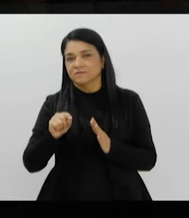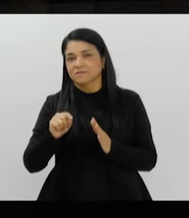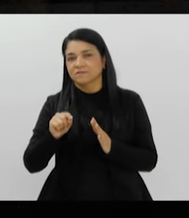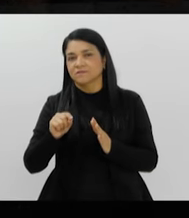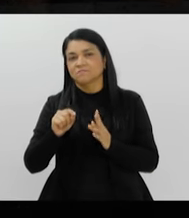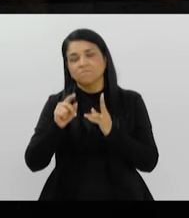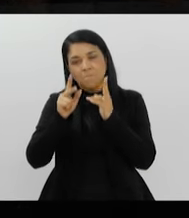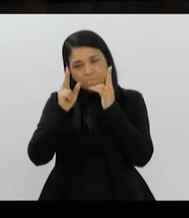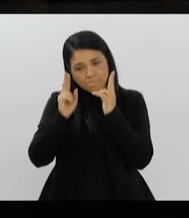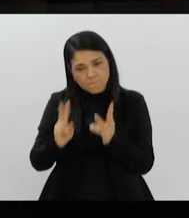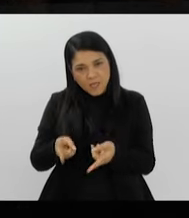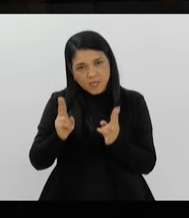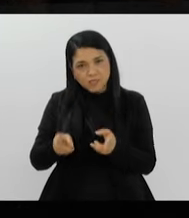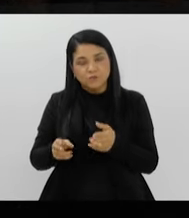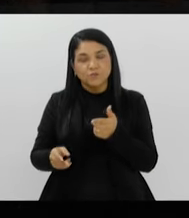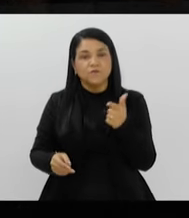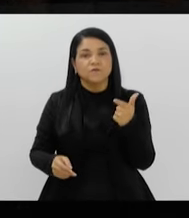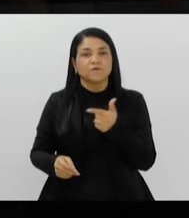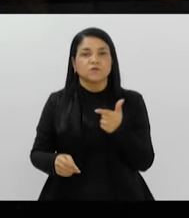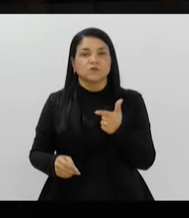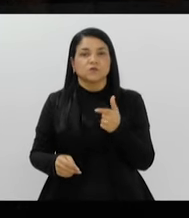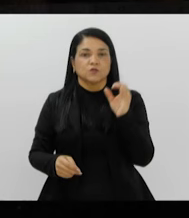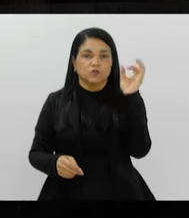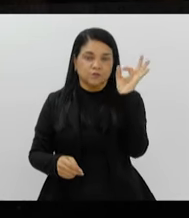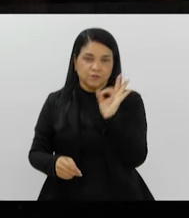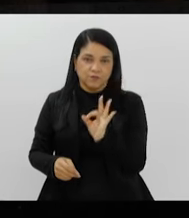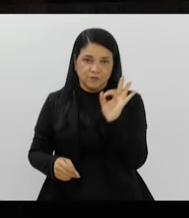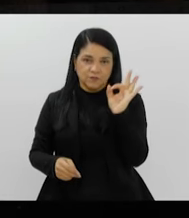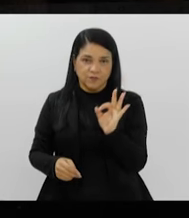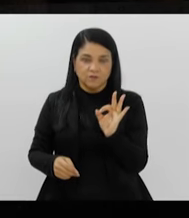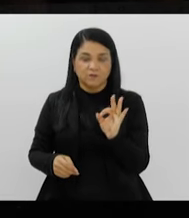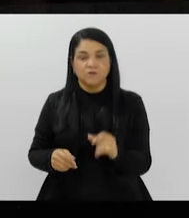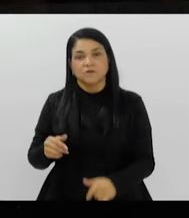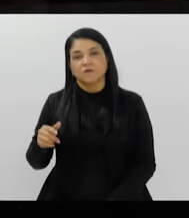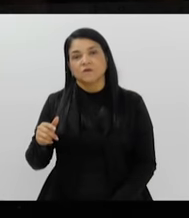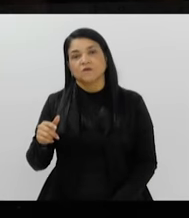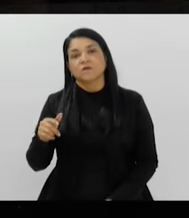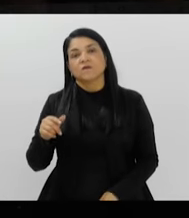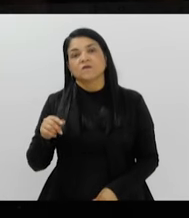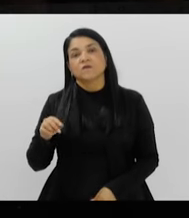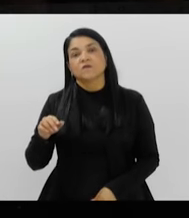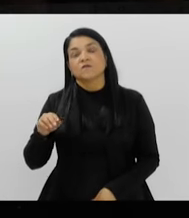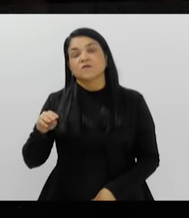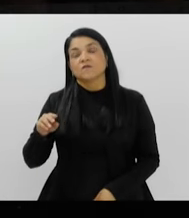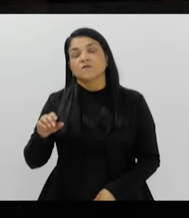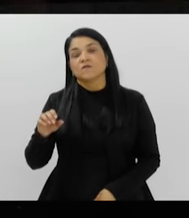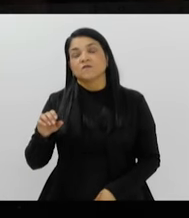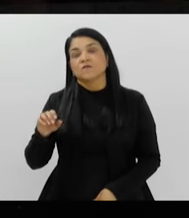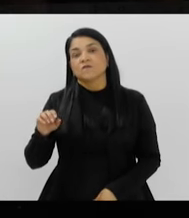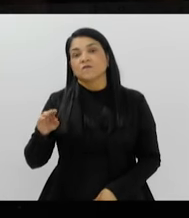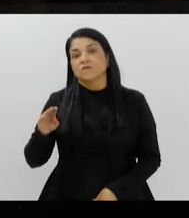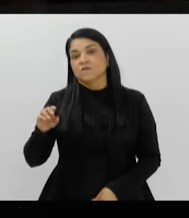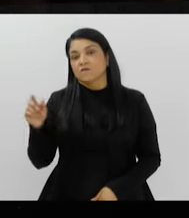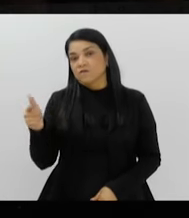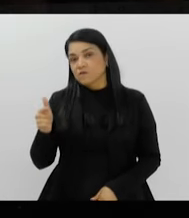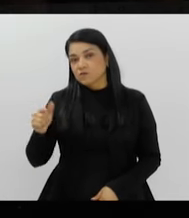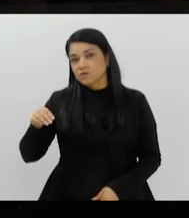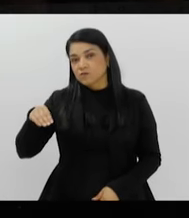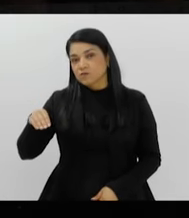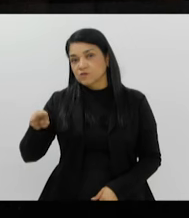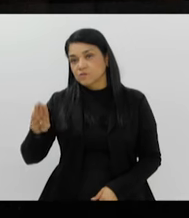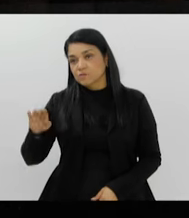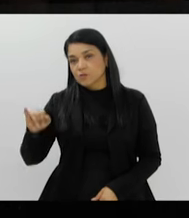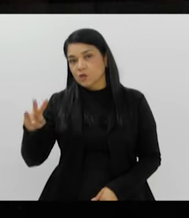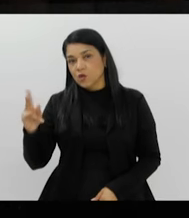aos mesmos 22%, 22 bilhões, equivale a 22% da